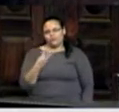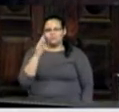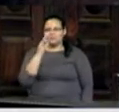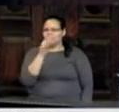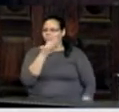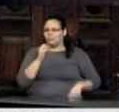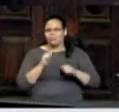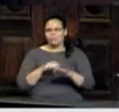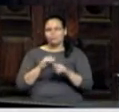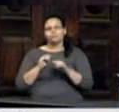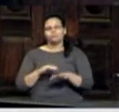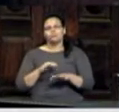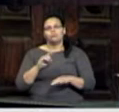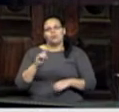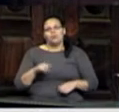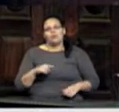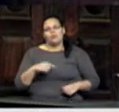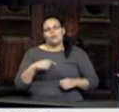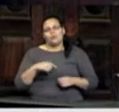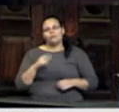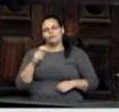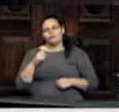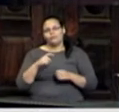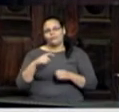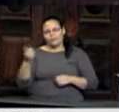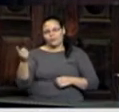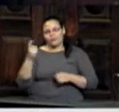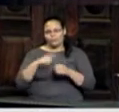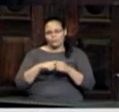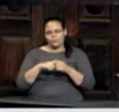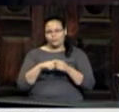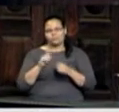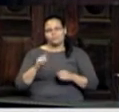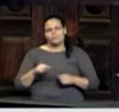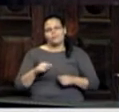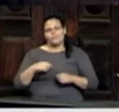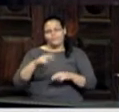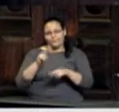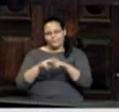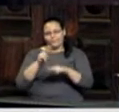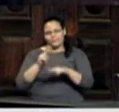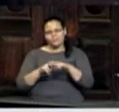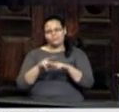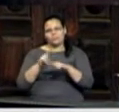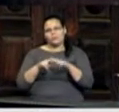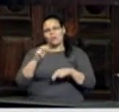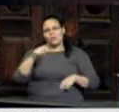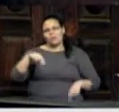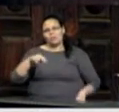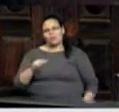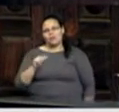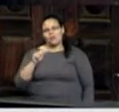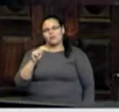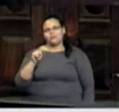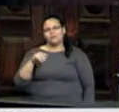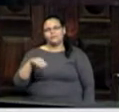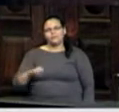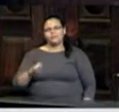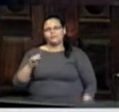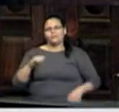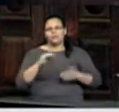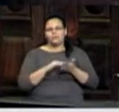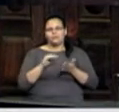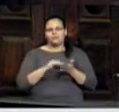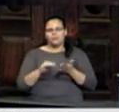a Operação Vale Voto, que acabou prendendo Ana Alice Ribeiro, secretária de